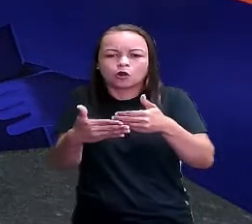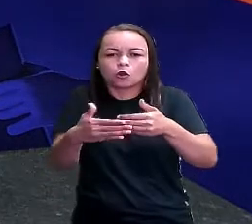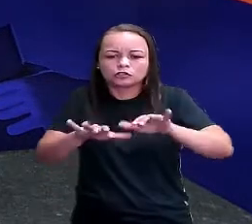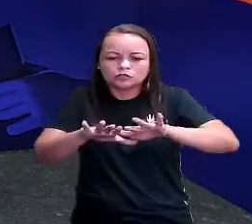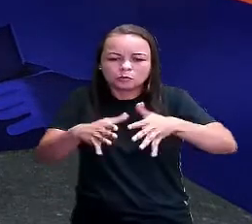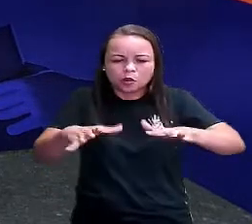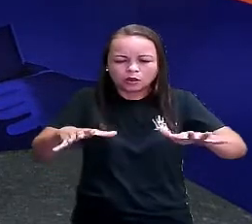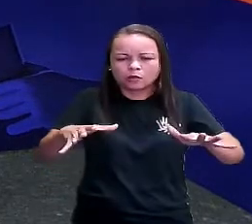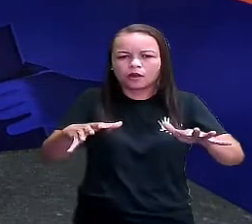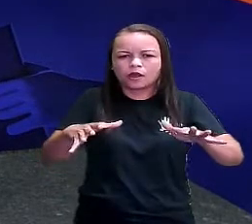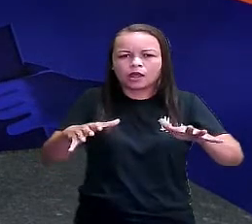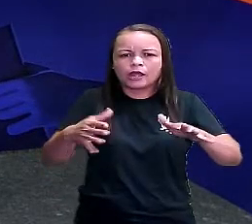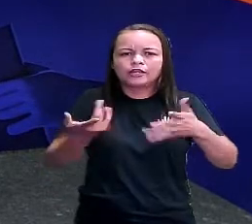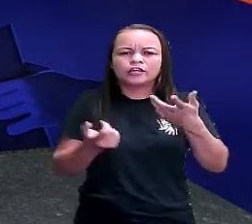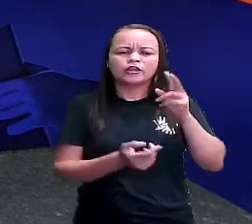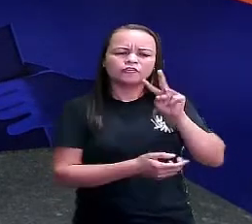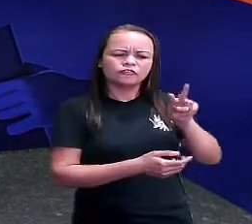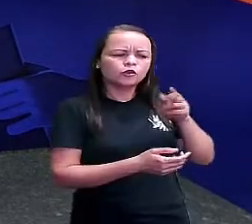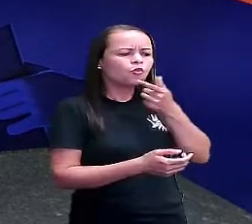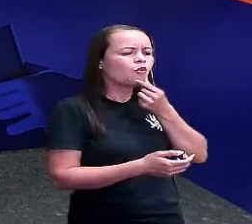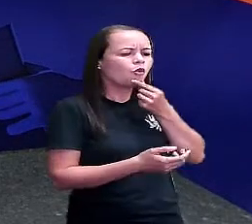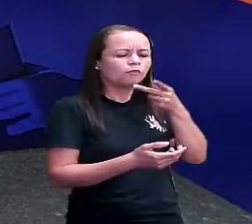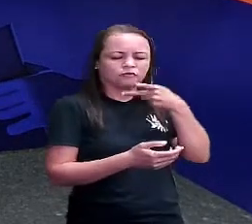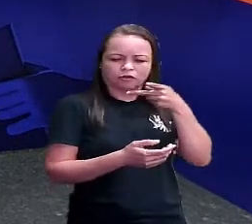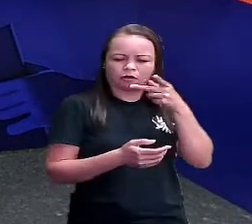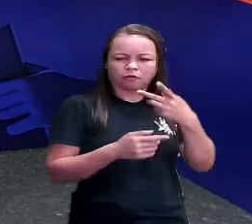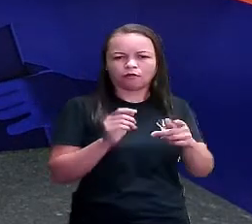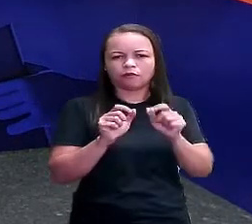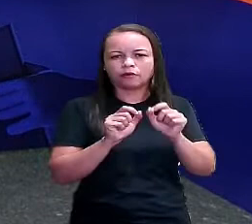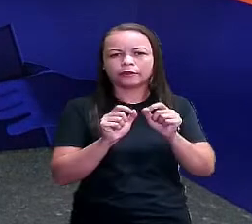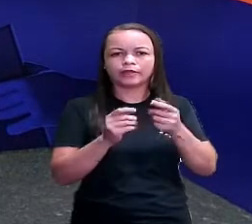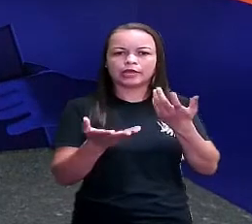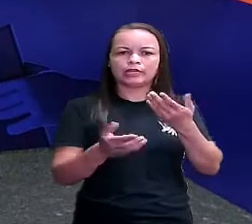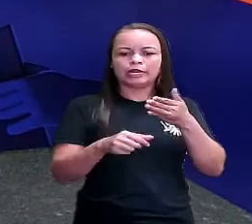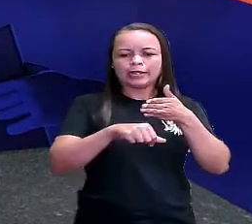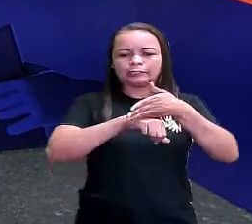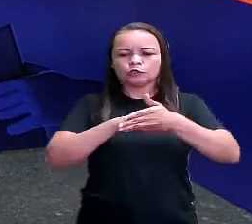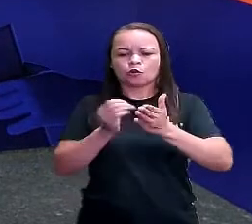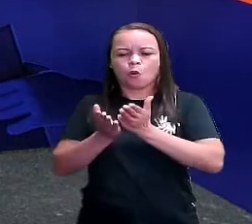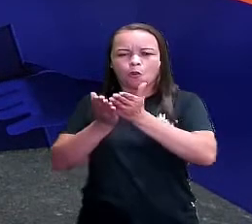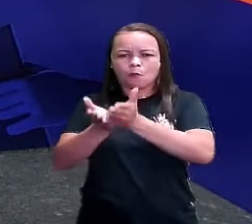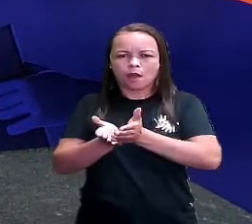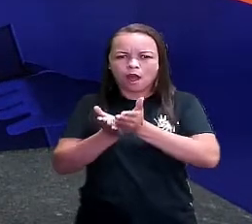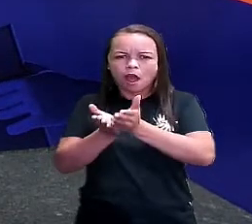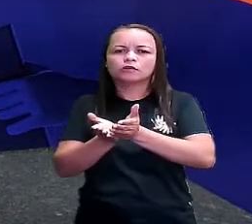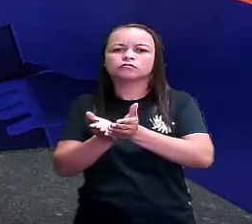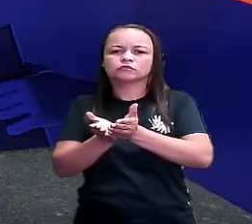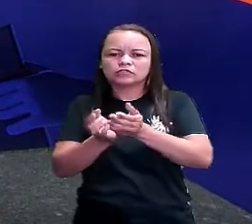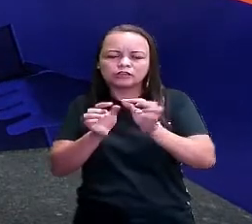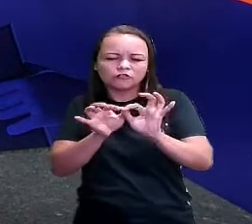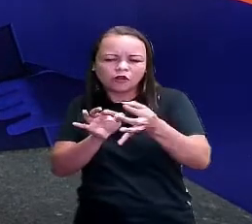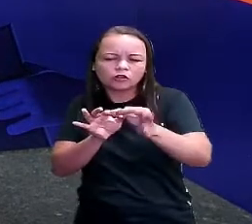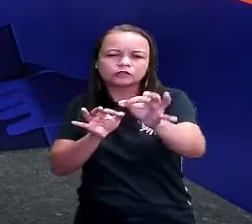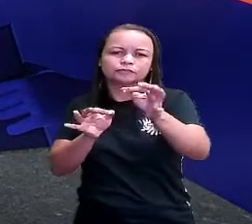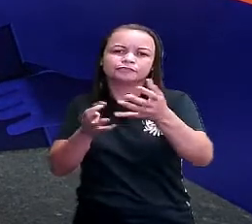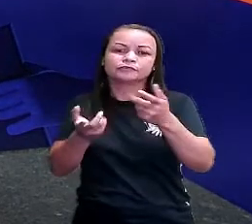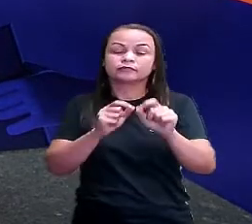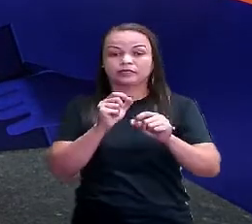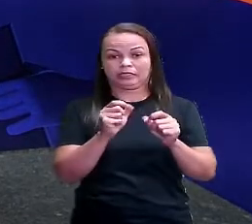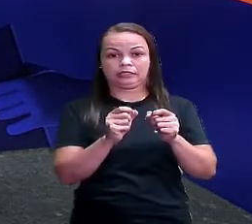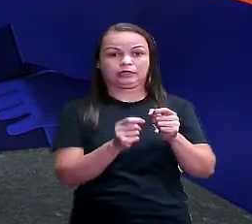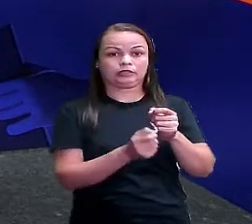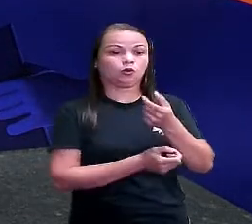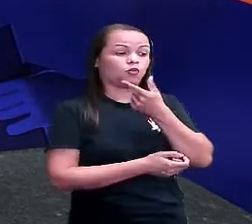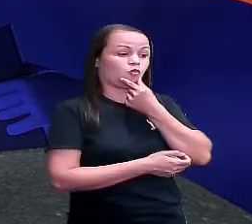entrar dentro de um barco e sair navegando. Gepeto então fez a mesma coisa. Entrou dentro de um barco e saiu navegando. Só